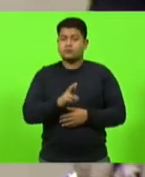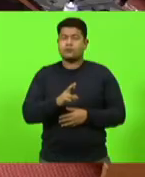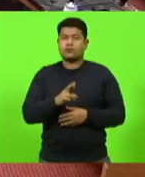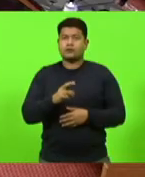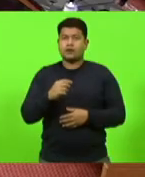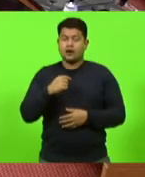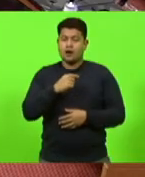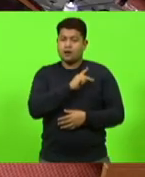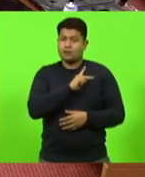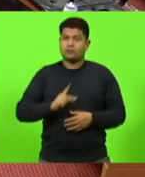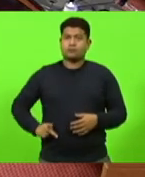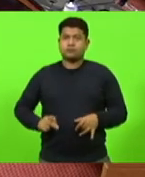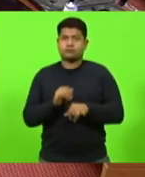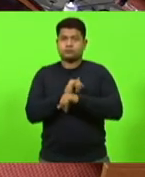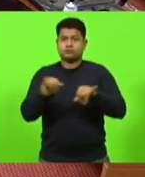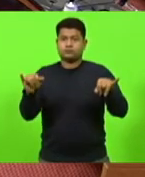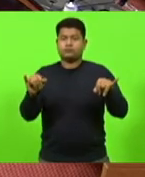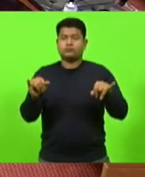presidência.